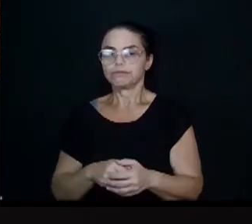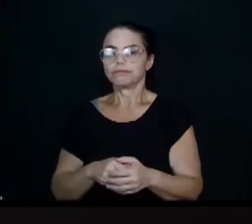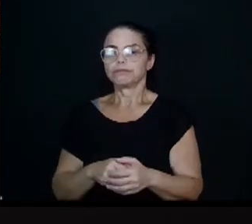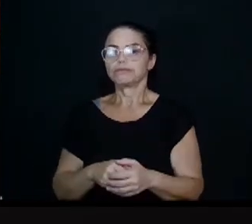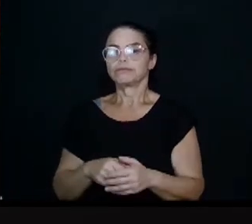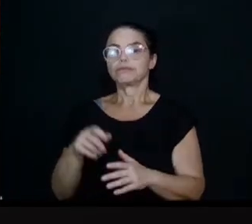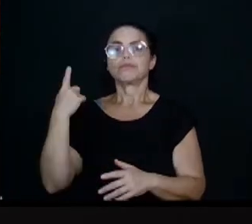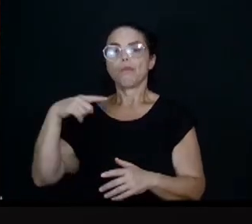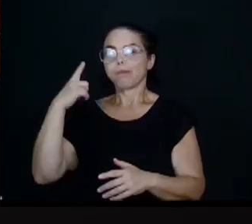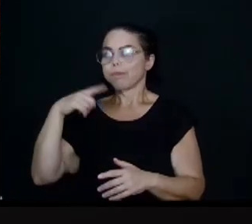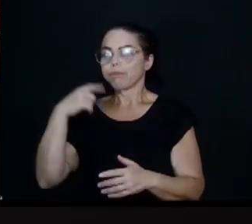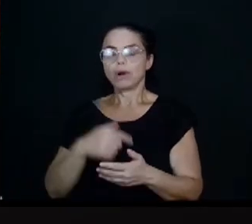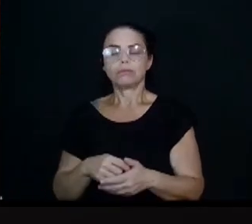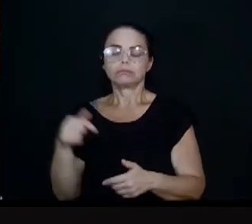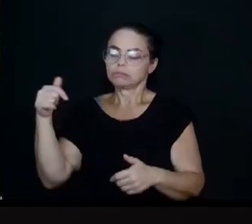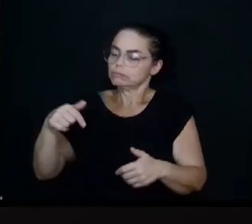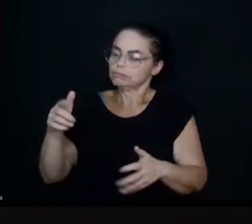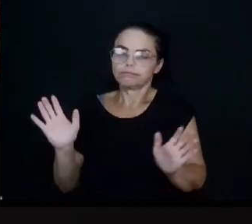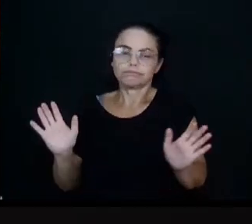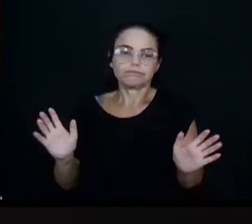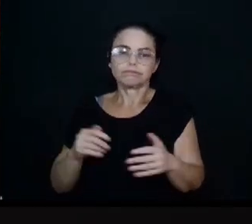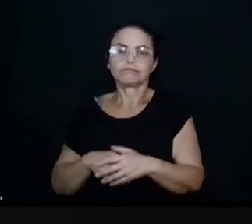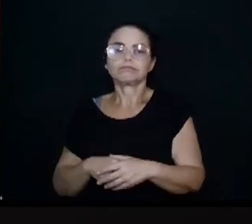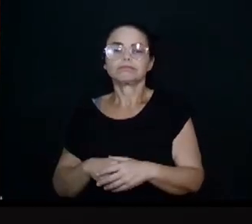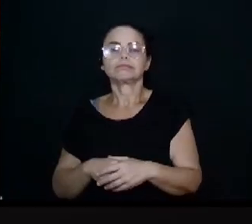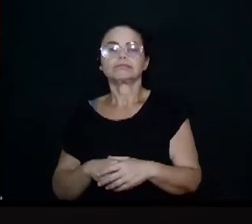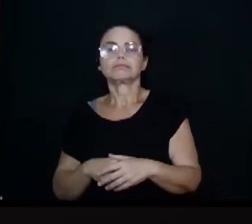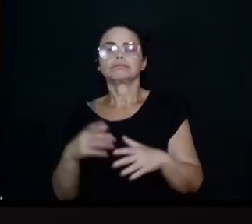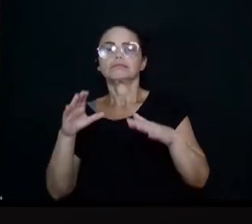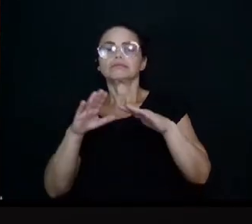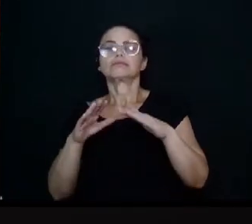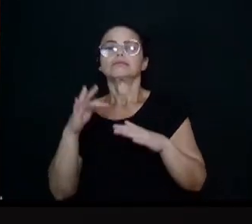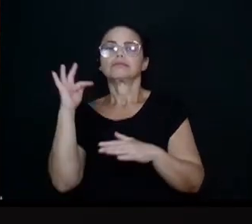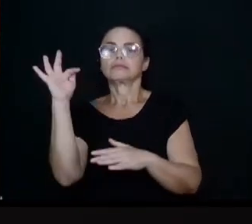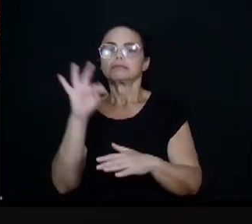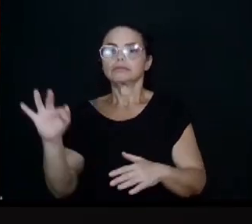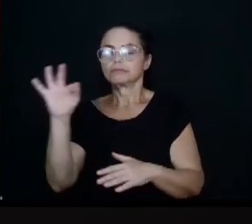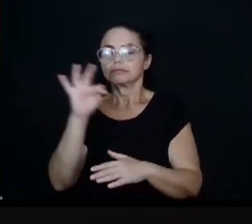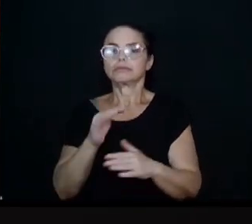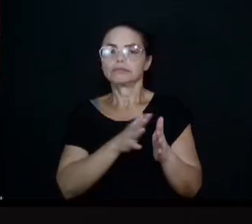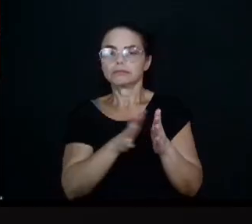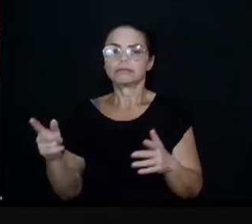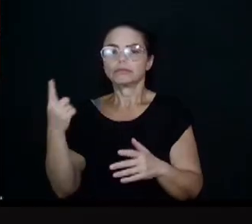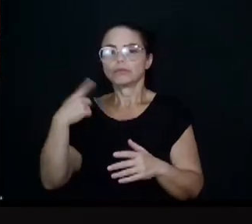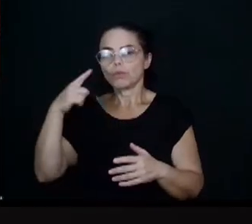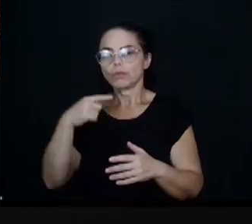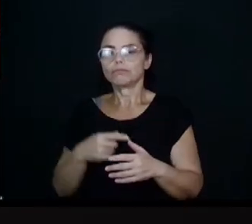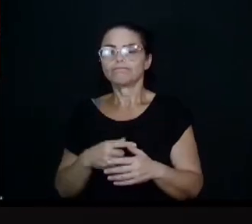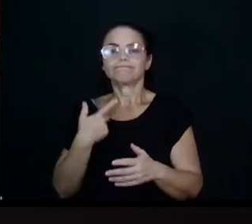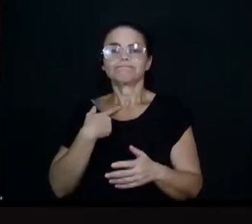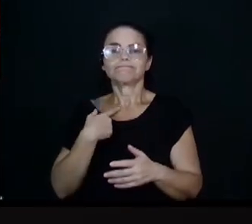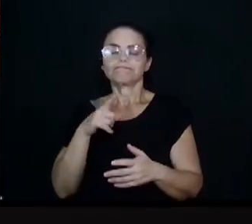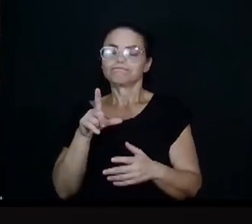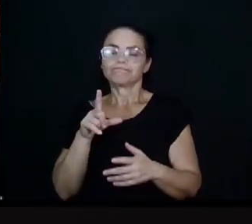ser que aqui, dentro da instituição de ensino, ao longo do curso de Direito, ele acaba vendo que,